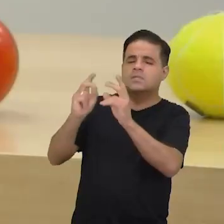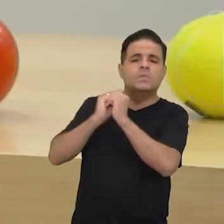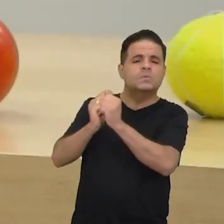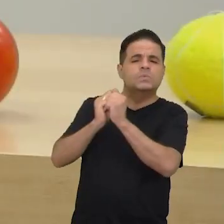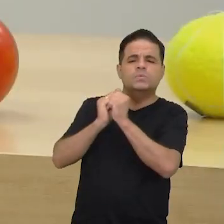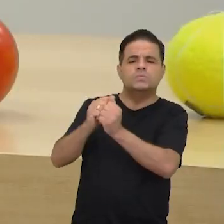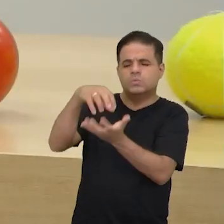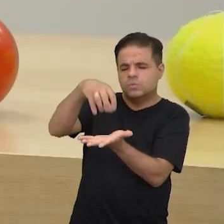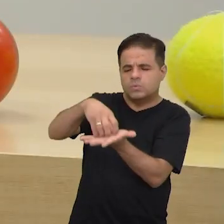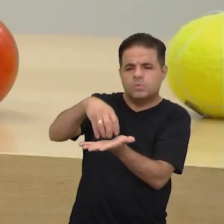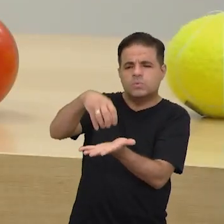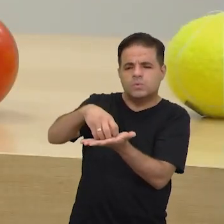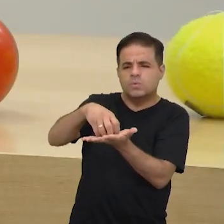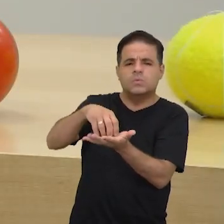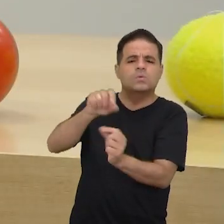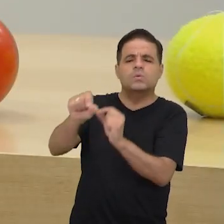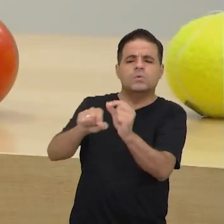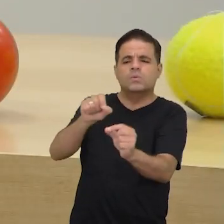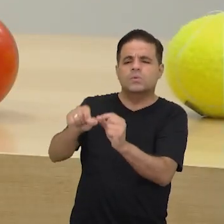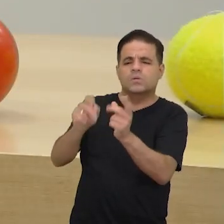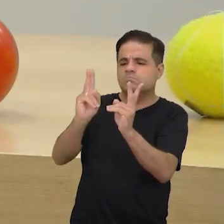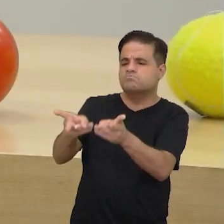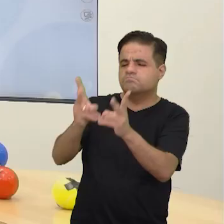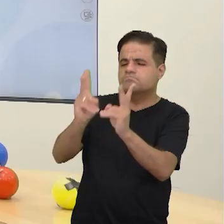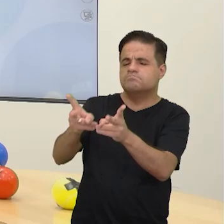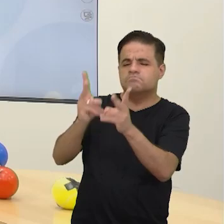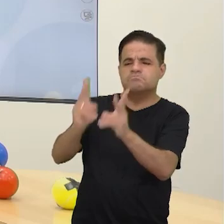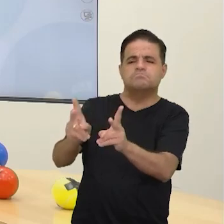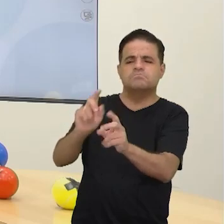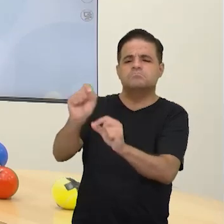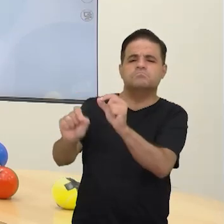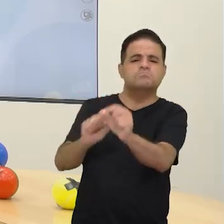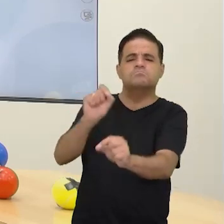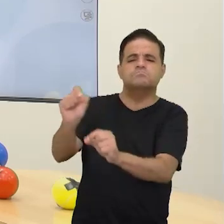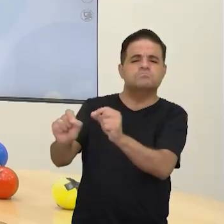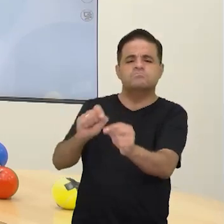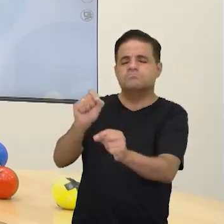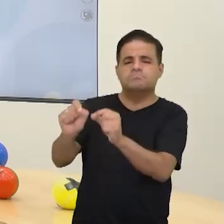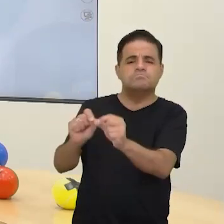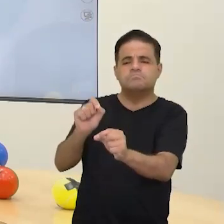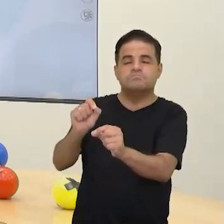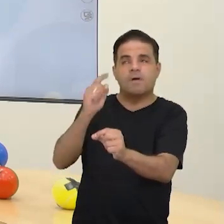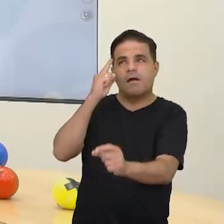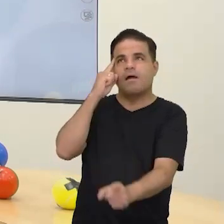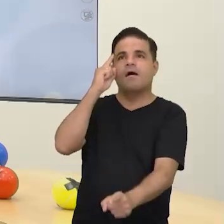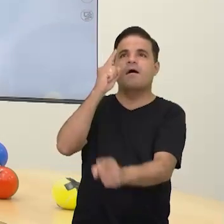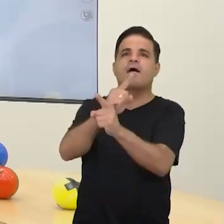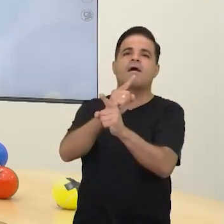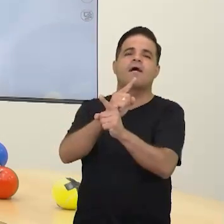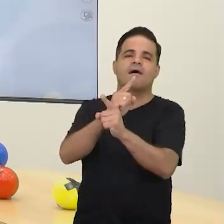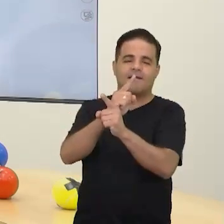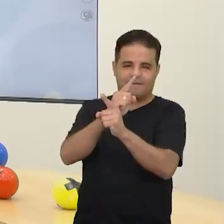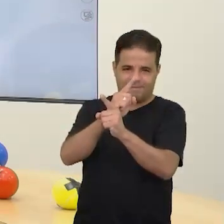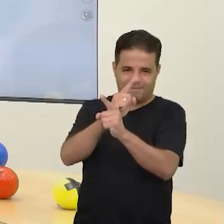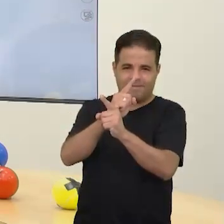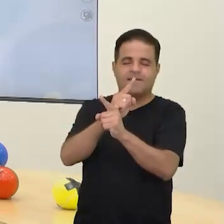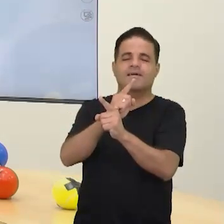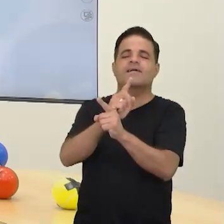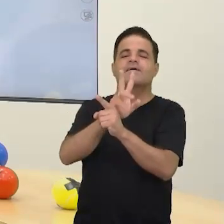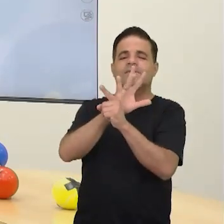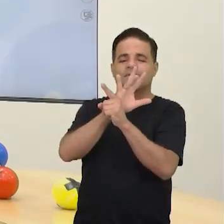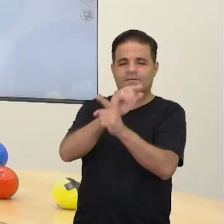ali no núcleo, né? Certo? O que mantém ali o próton junto no núcleo? Praticamente. Aí descobri que tem uma força que